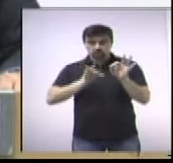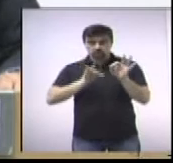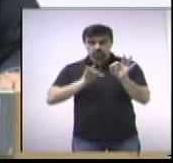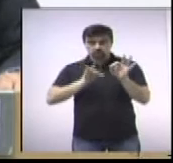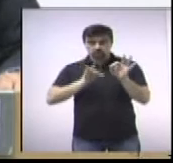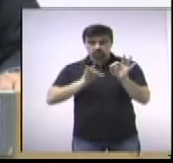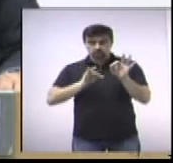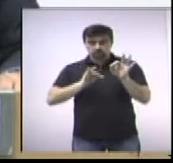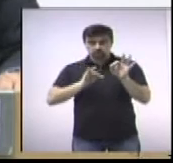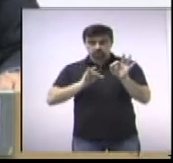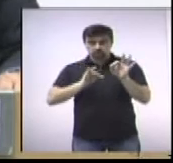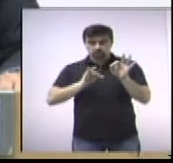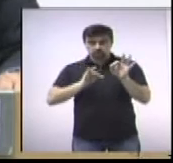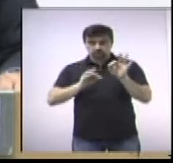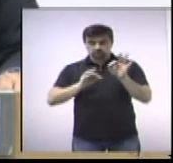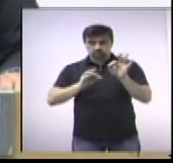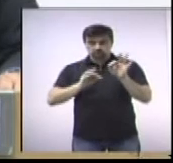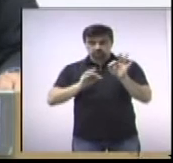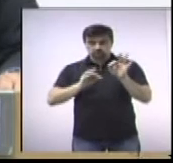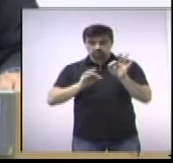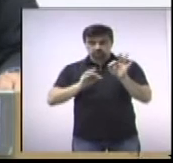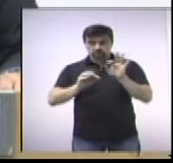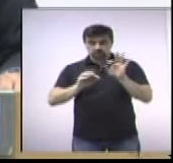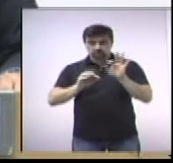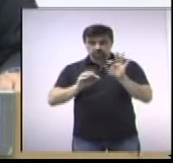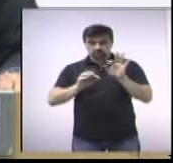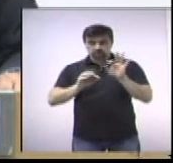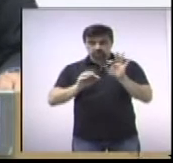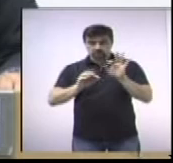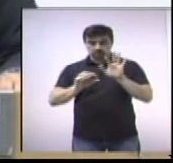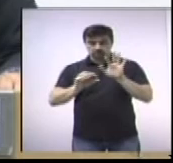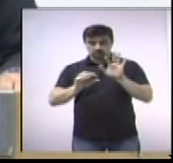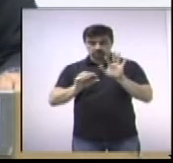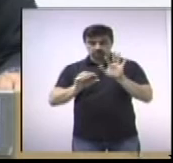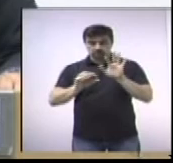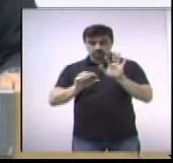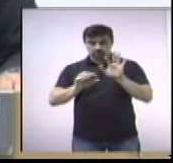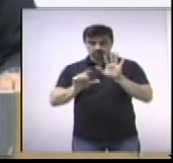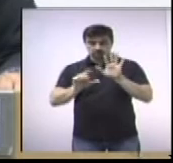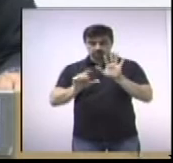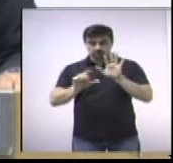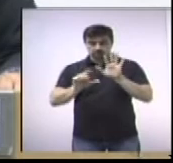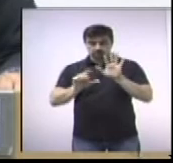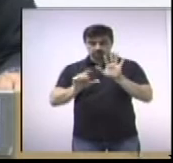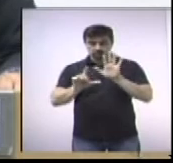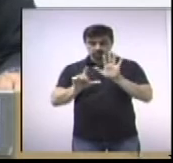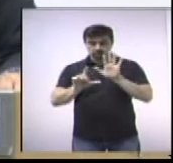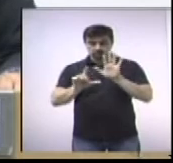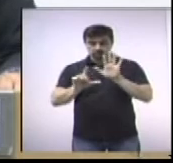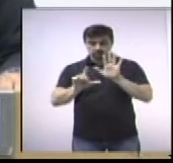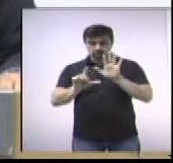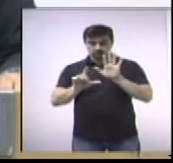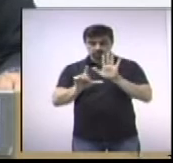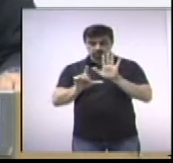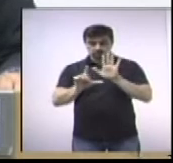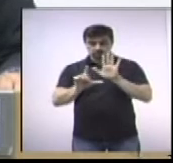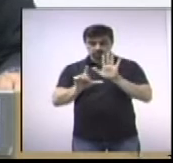Ninguém querendo fazer uso da palavra, o projeto de lei número 08/15 do Executivo está em votação.